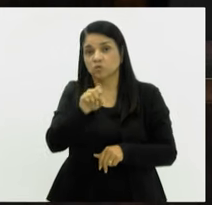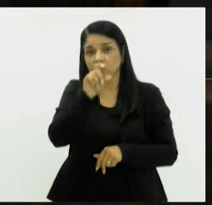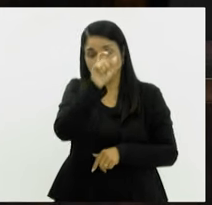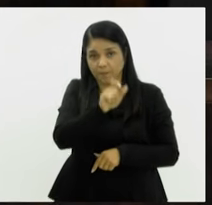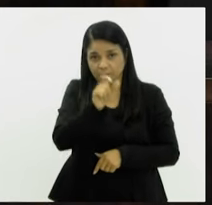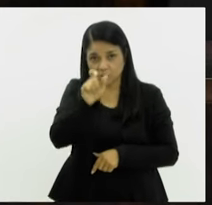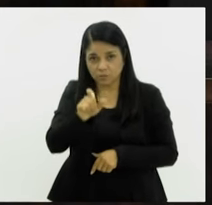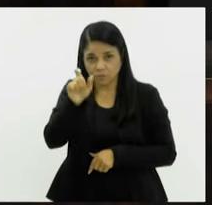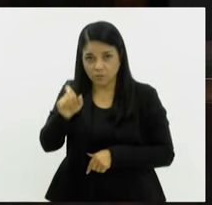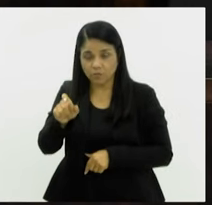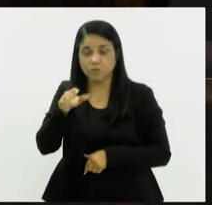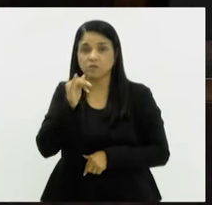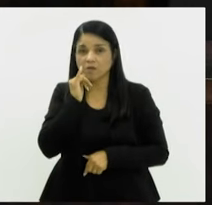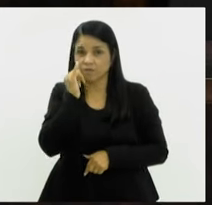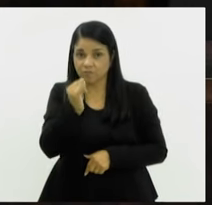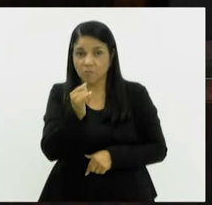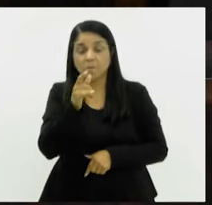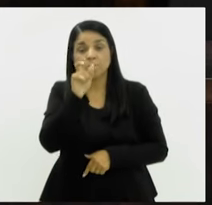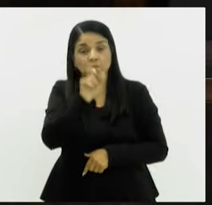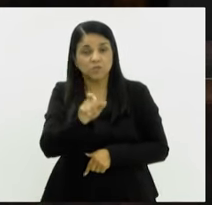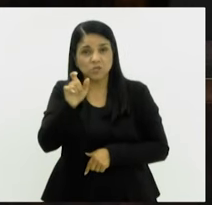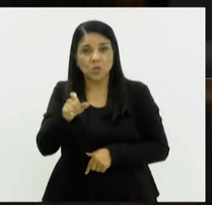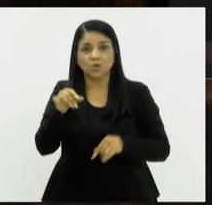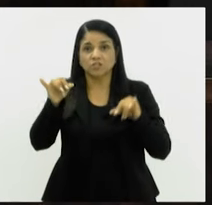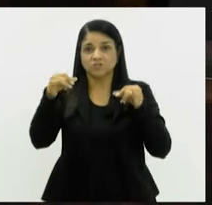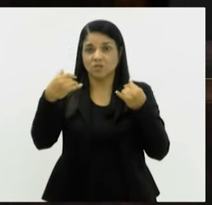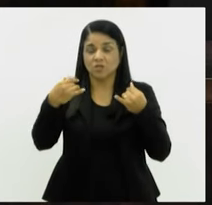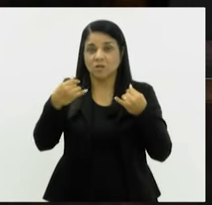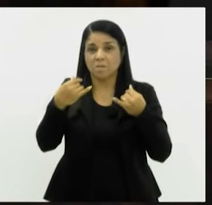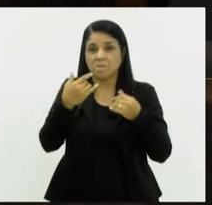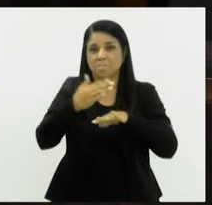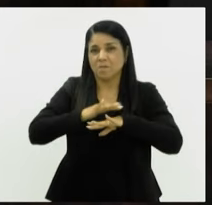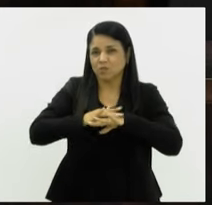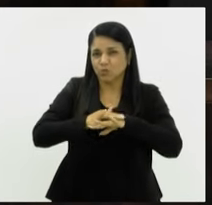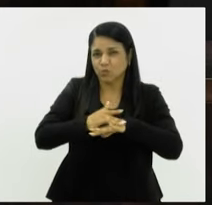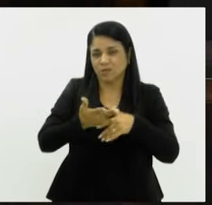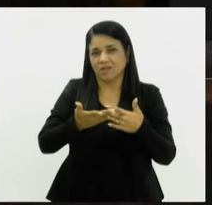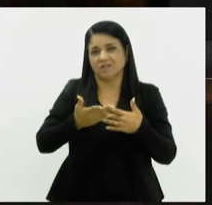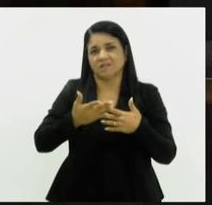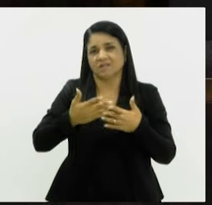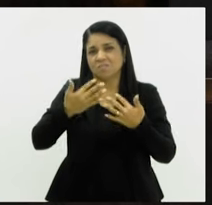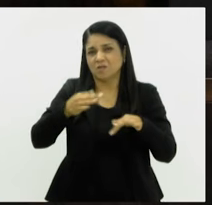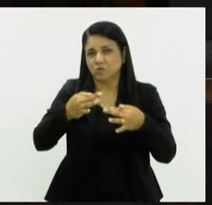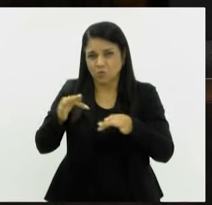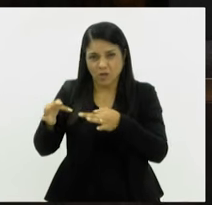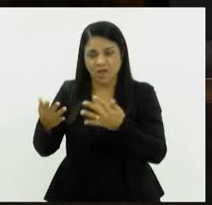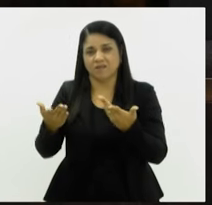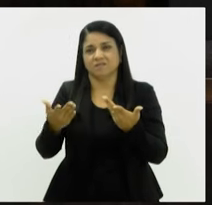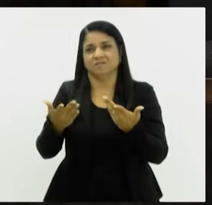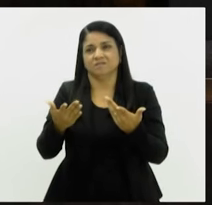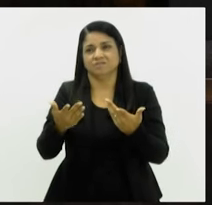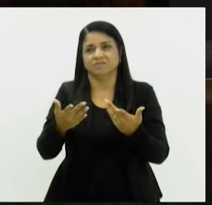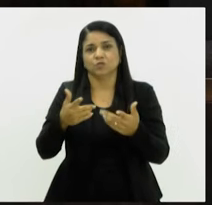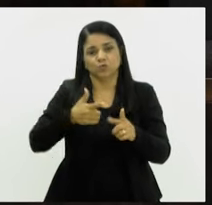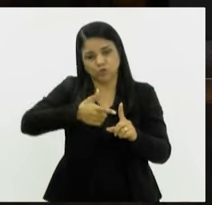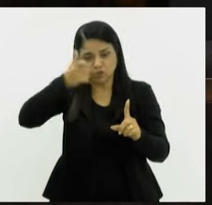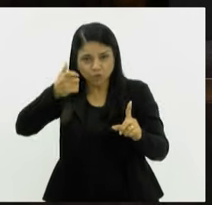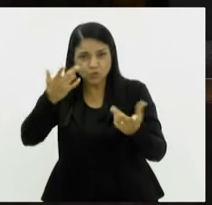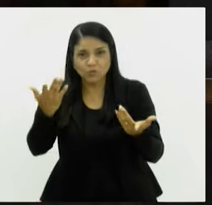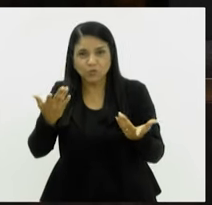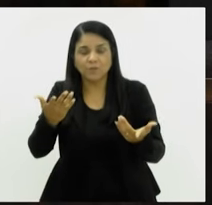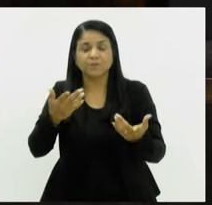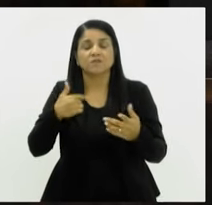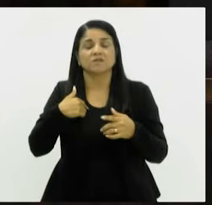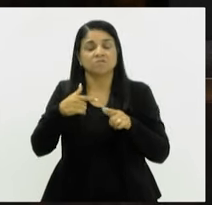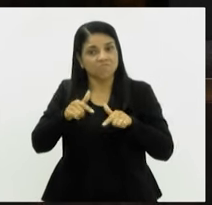há relatos de pessoas feridas por tiros. Então, a gente espera que as forças de